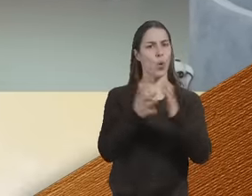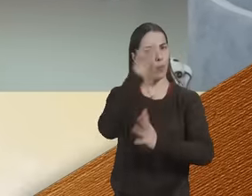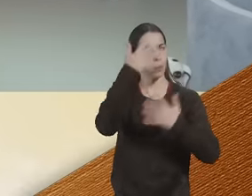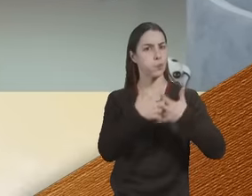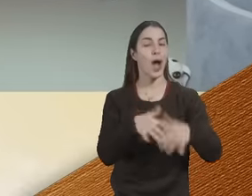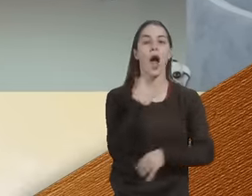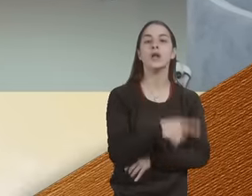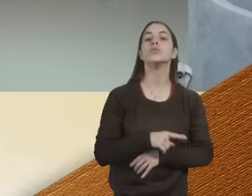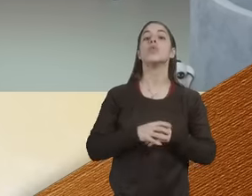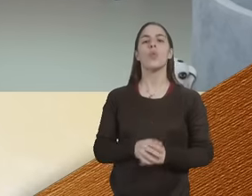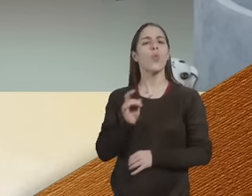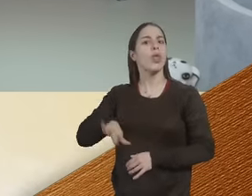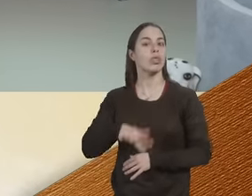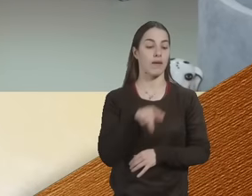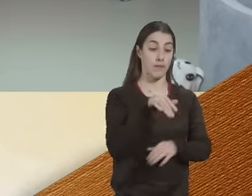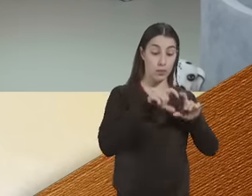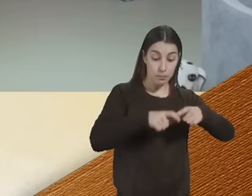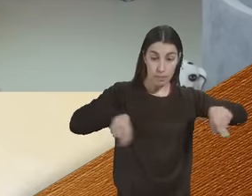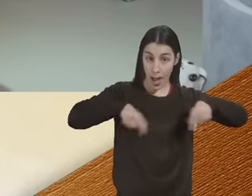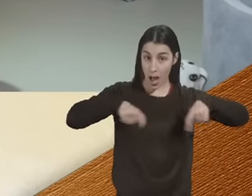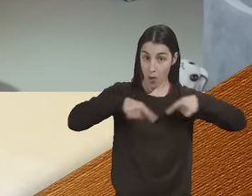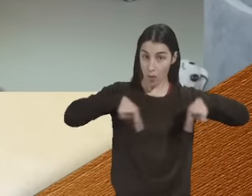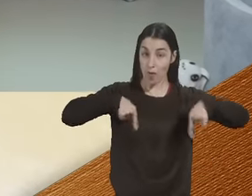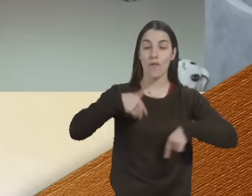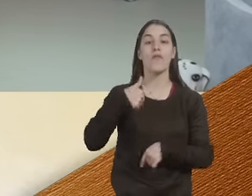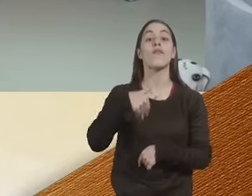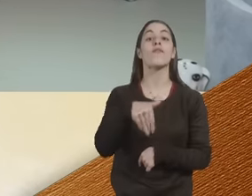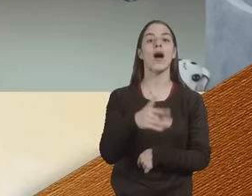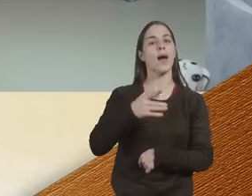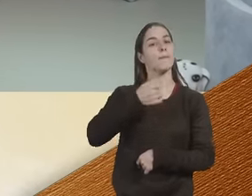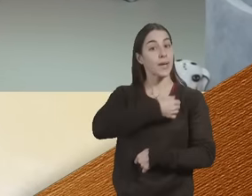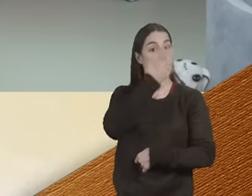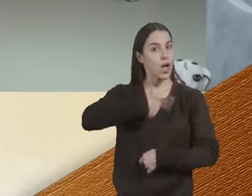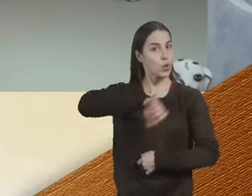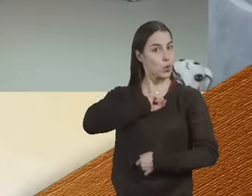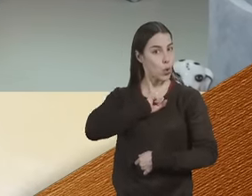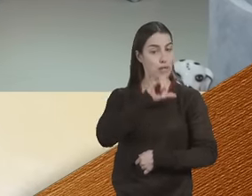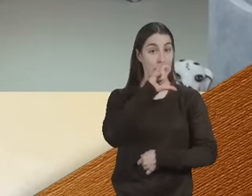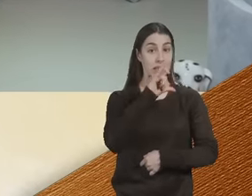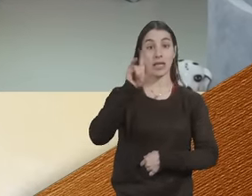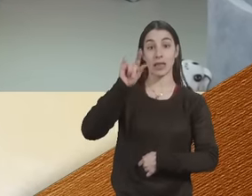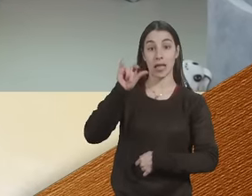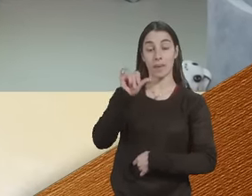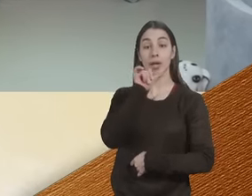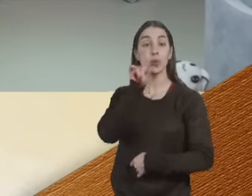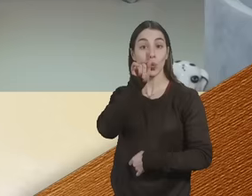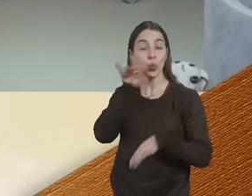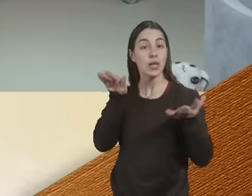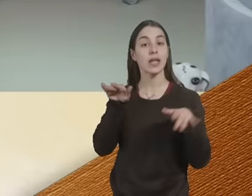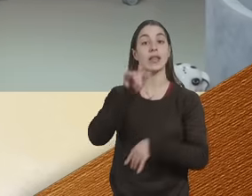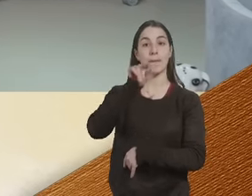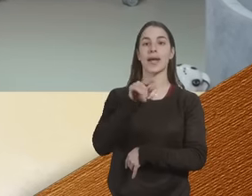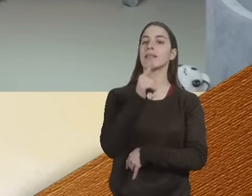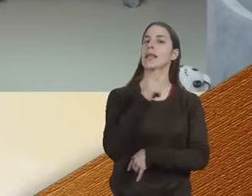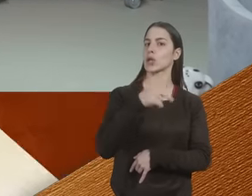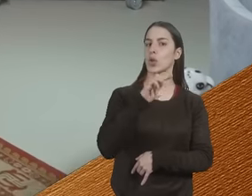onde é que elas podem fazer isso. Vai aparecer aqui embaixo no vosso ecrã Manhã Nossa no Insta e Nossa Manhã no Twitter e TikTok. Exatamente. E,